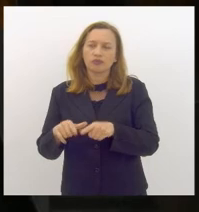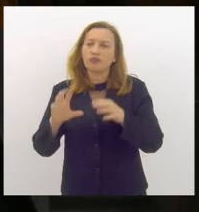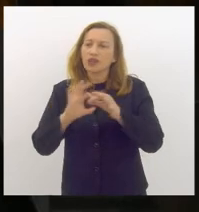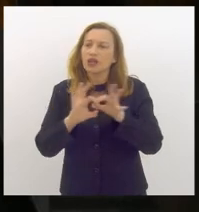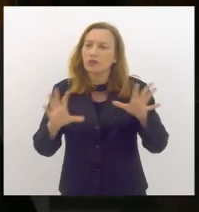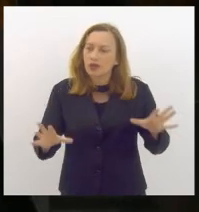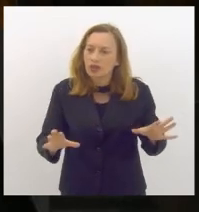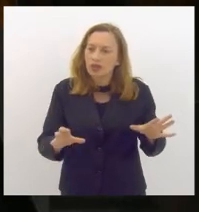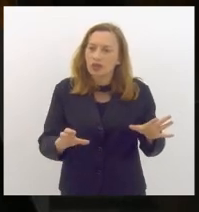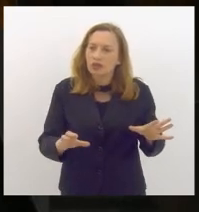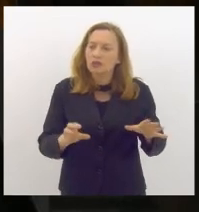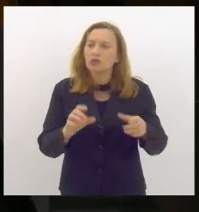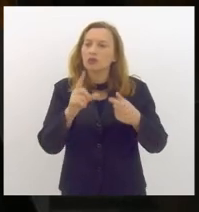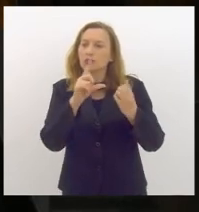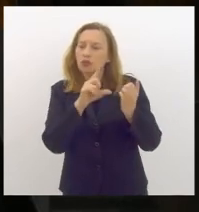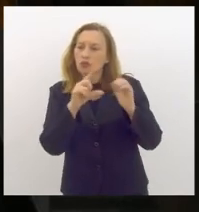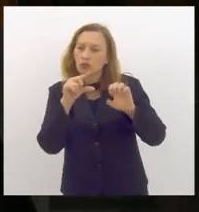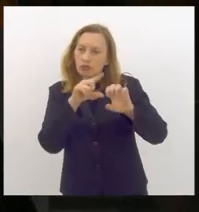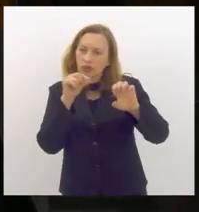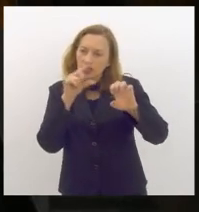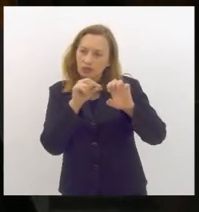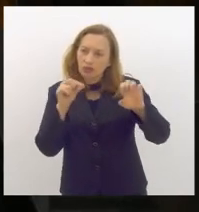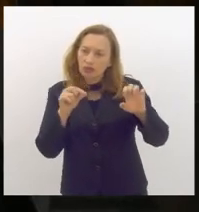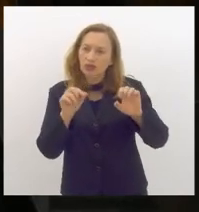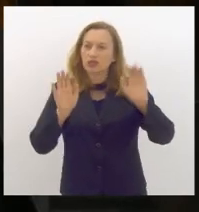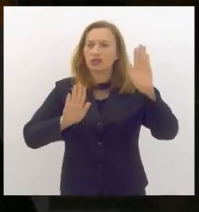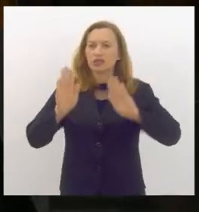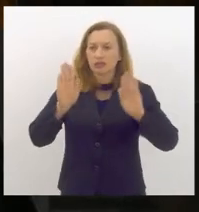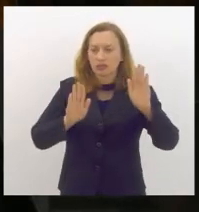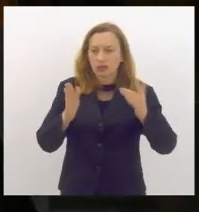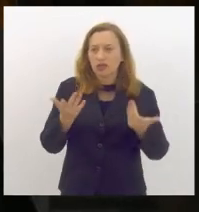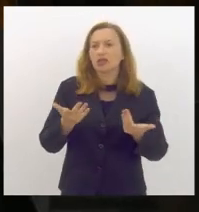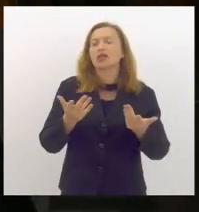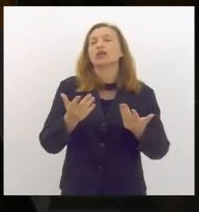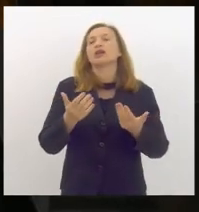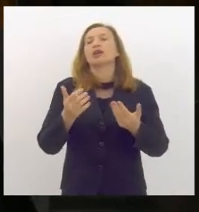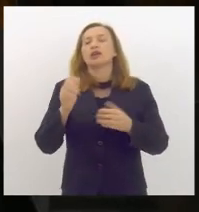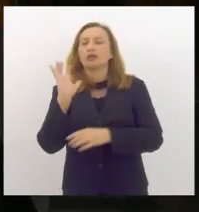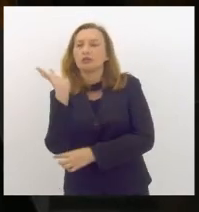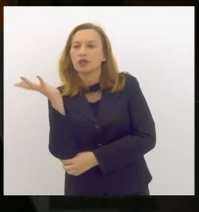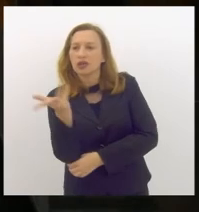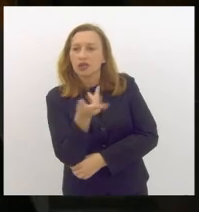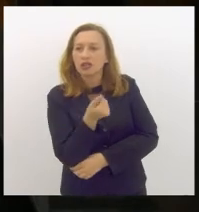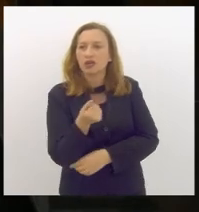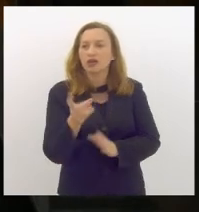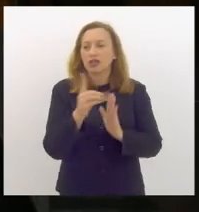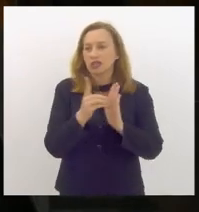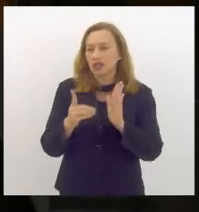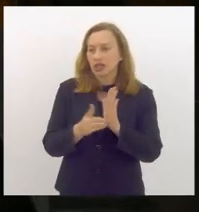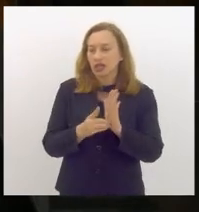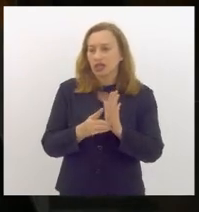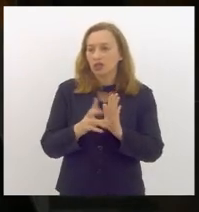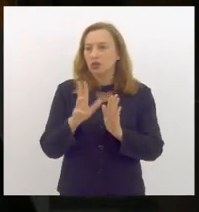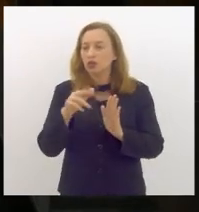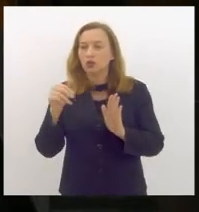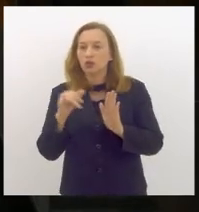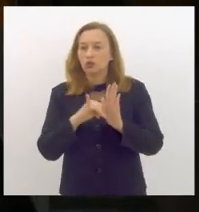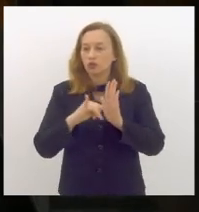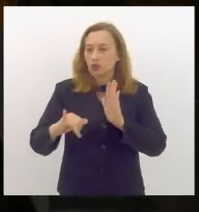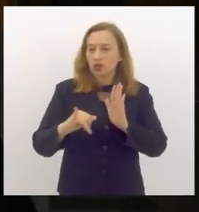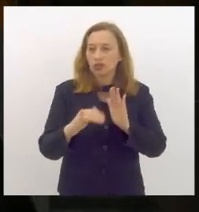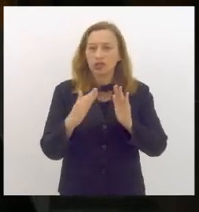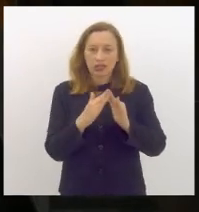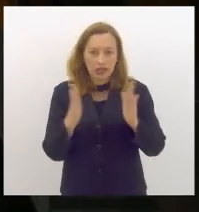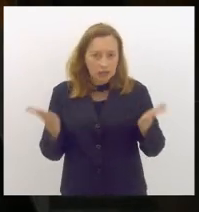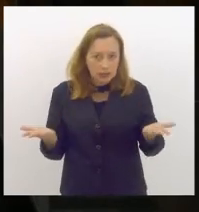liberou o empreendimento de licenciamento ambiental. Esse projeto de decreto legislativo, infelizmente, nunca foi publicado no Diário Oficial dessa